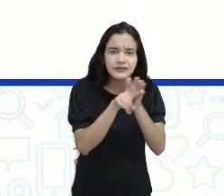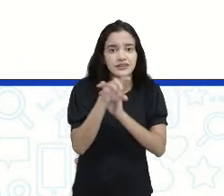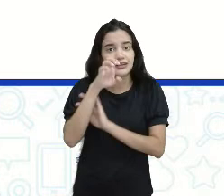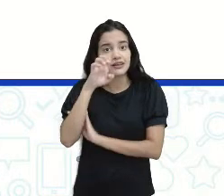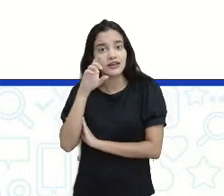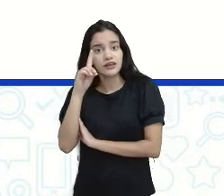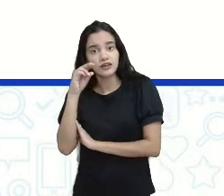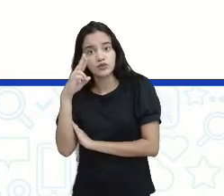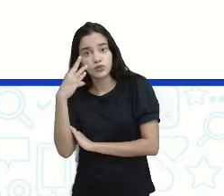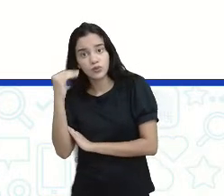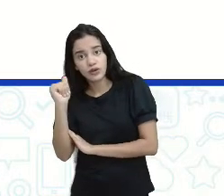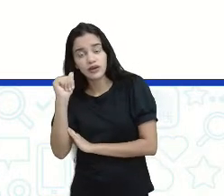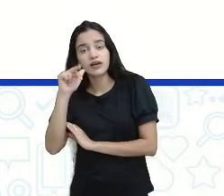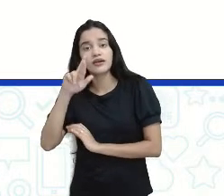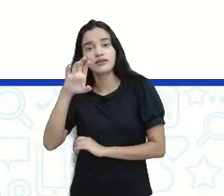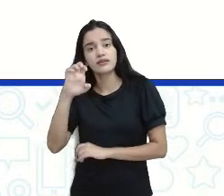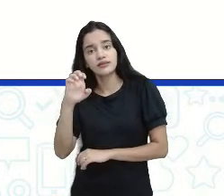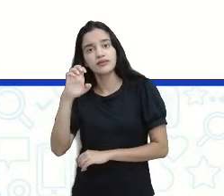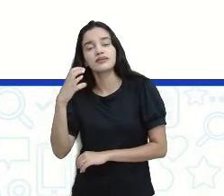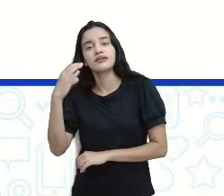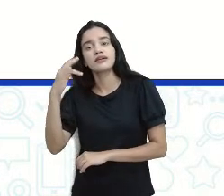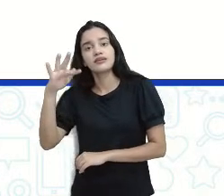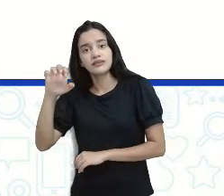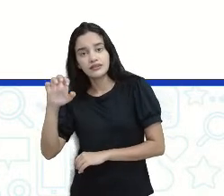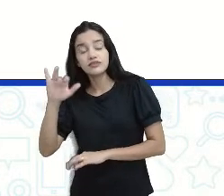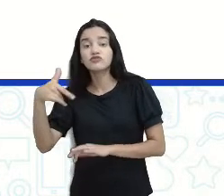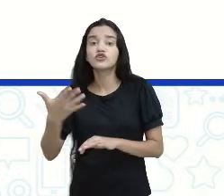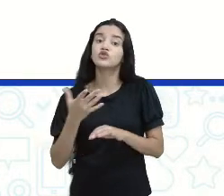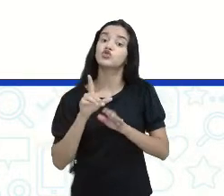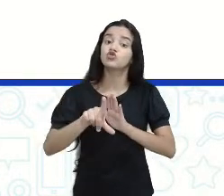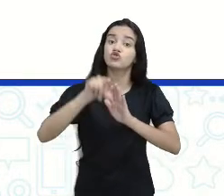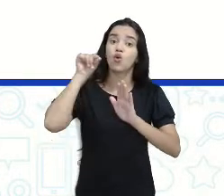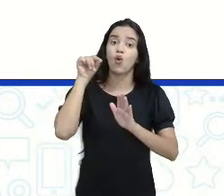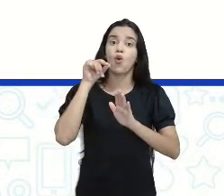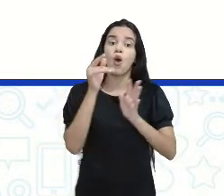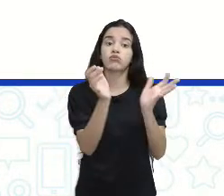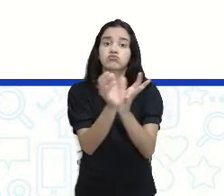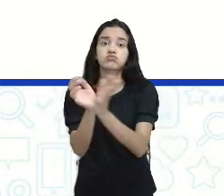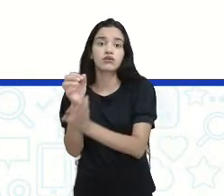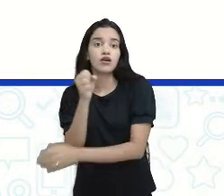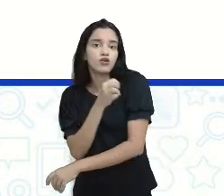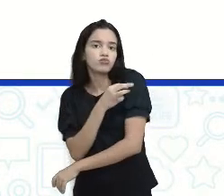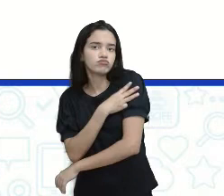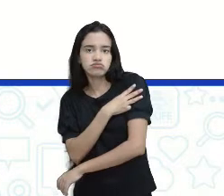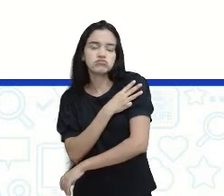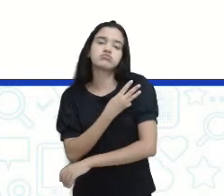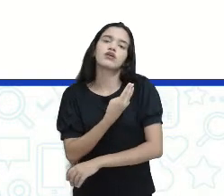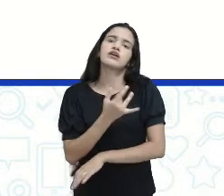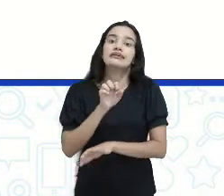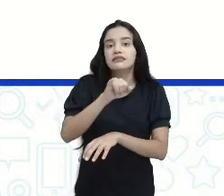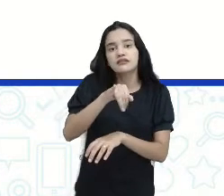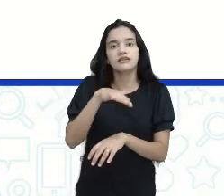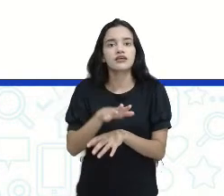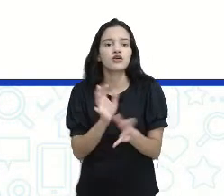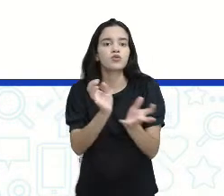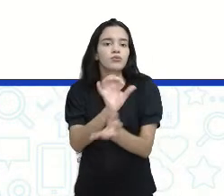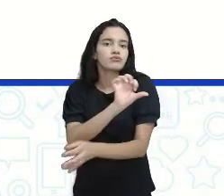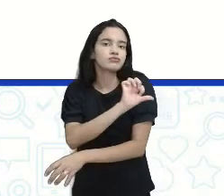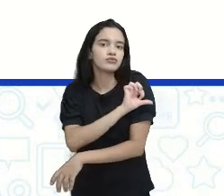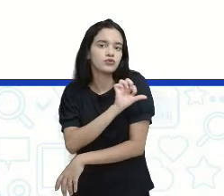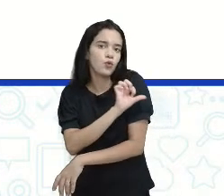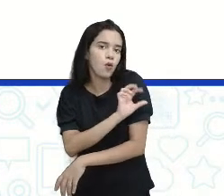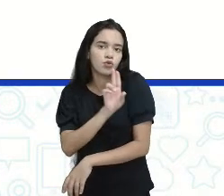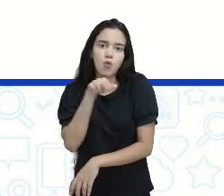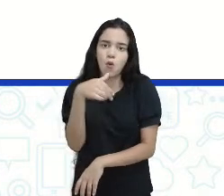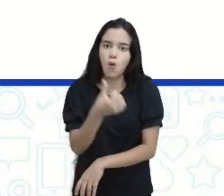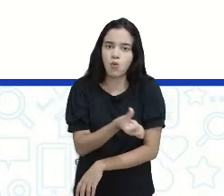Educa Recife, vai nas playlists, escolhe qual a turma que você quer ver, se quer ver essa do 9º ano, se quer ver outra do